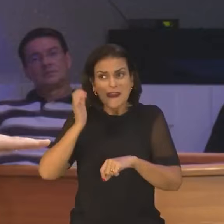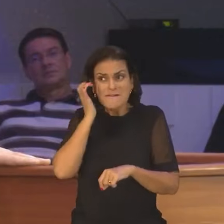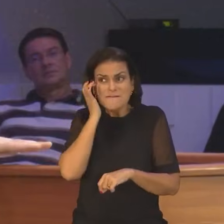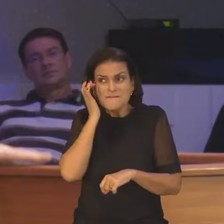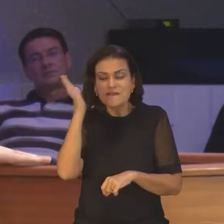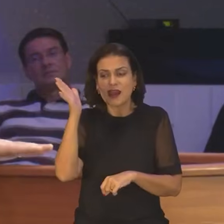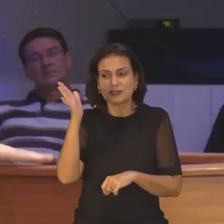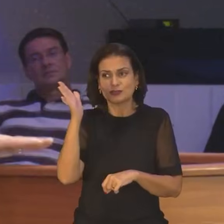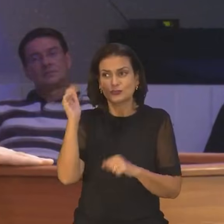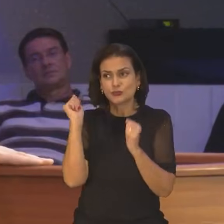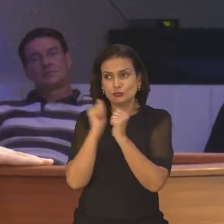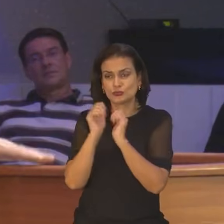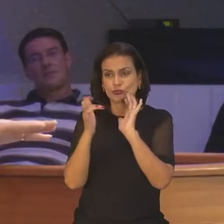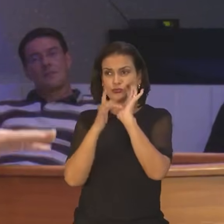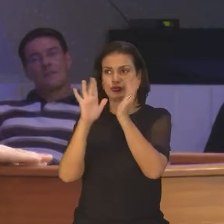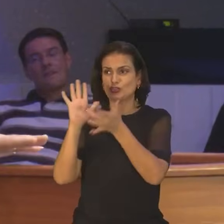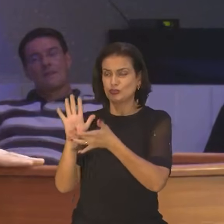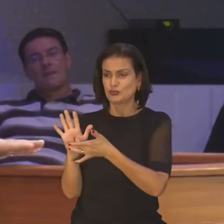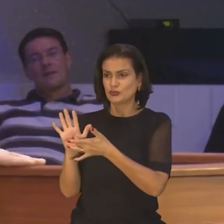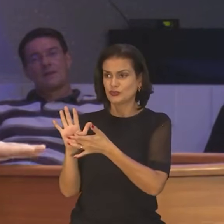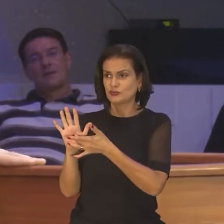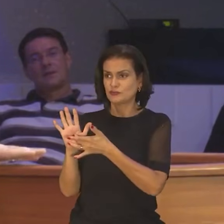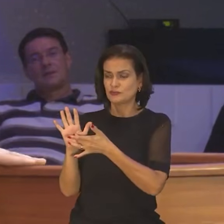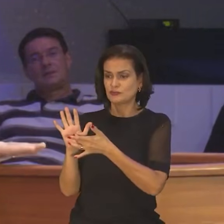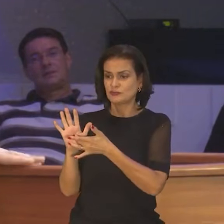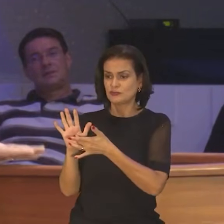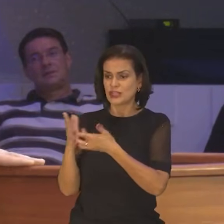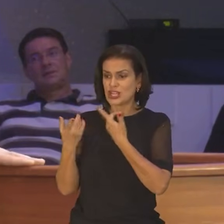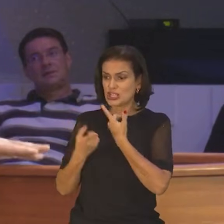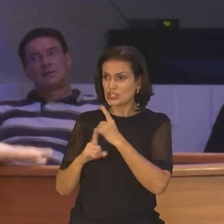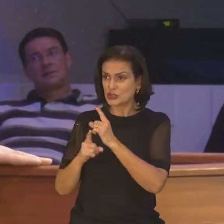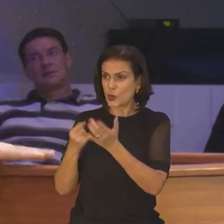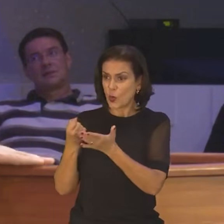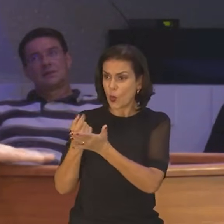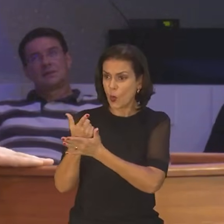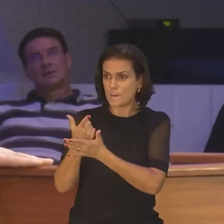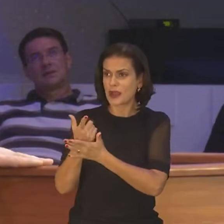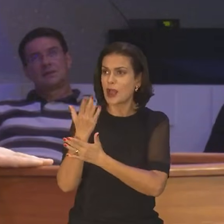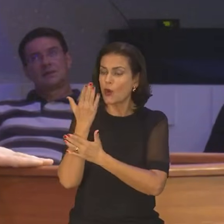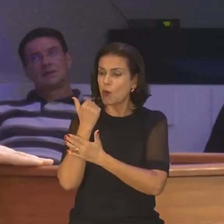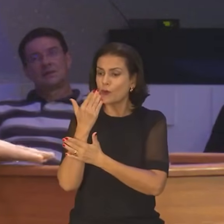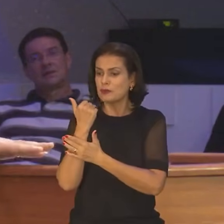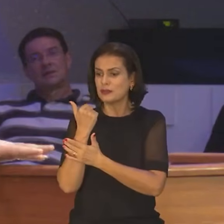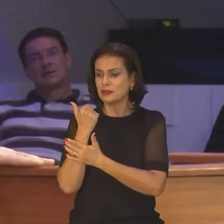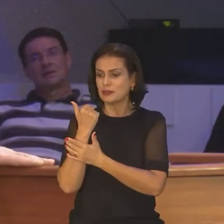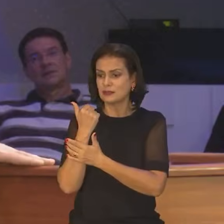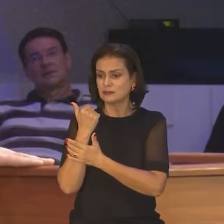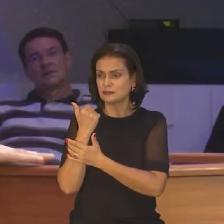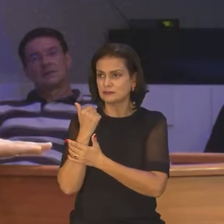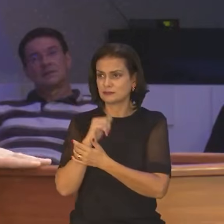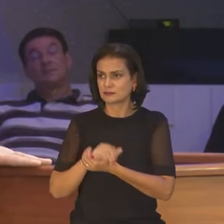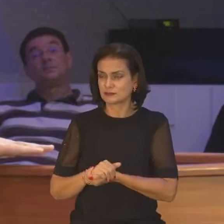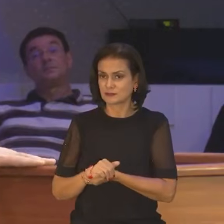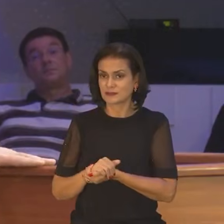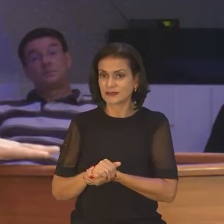Pelo menos Jesus parava no poço e mandou os discípulos para comprar comida. Com Shedd você nem bebe água.